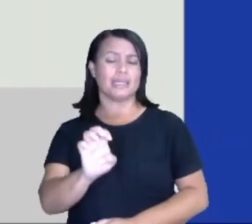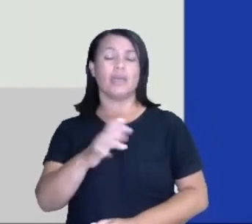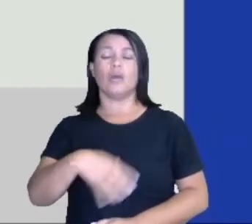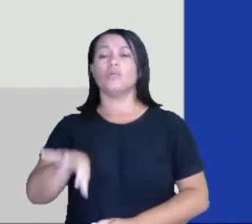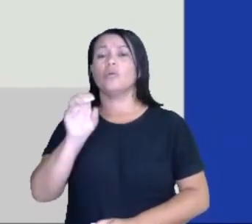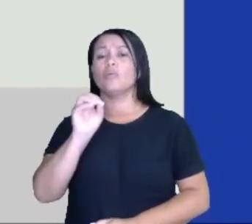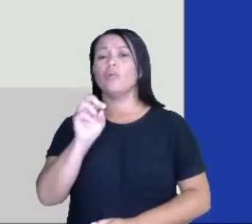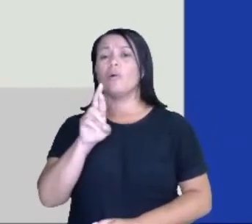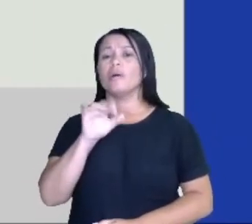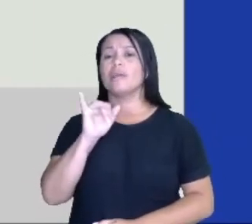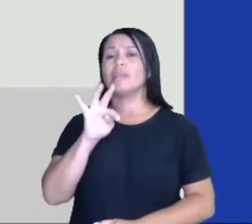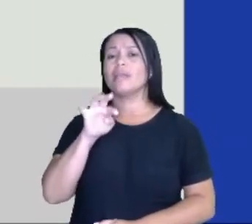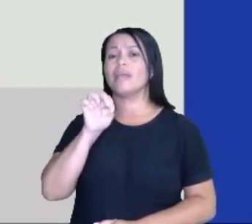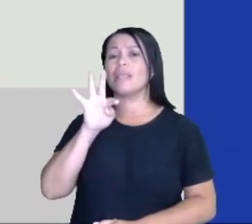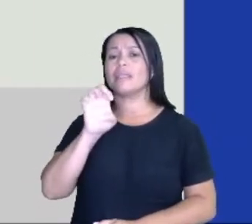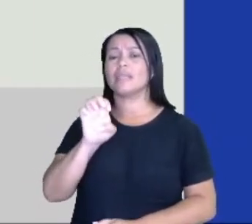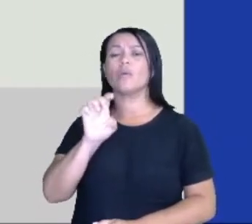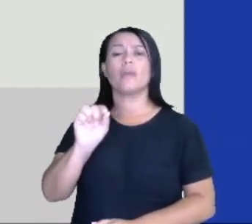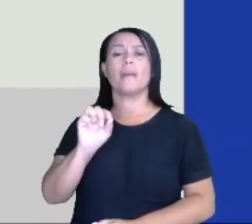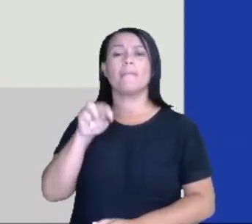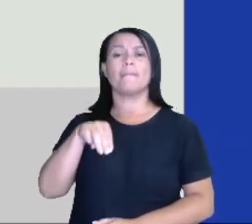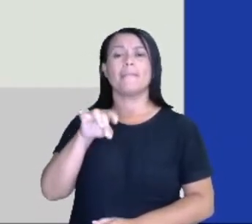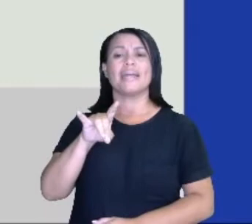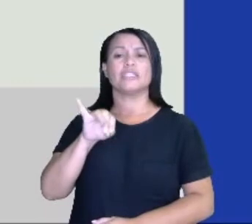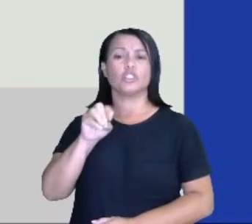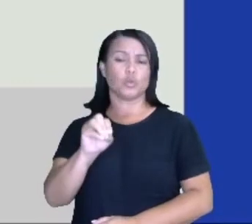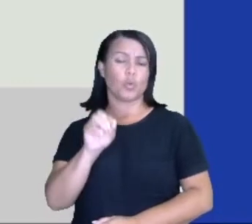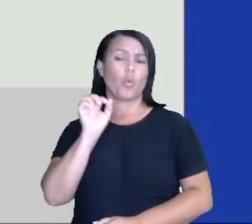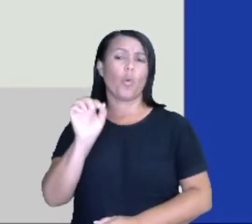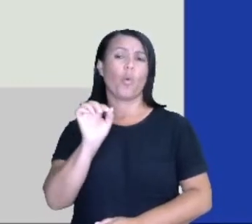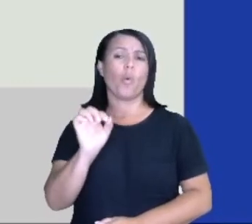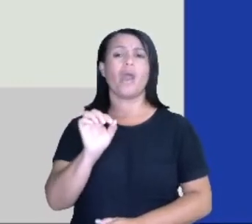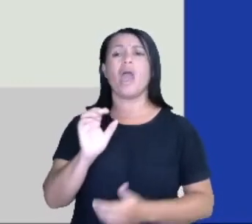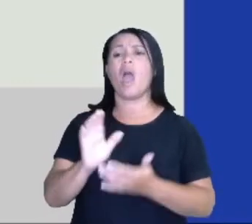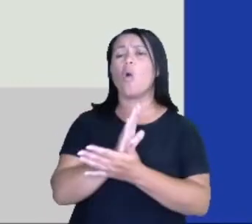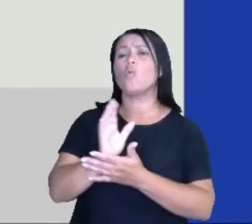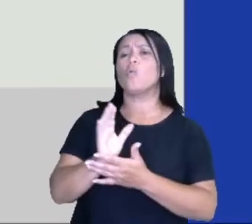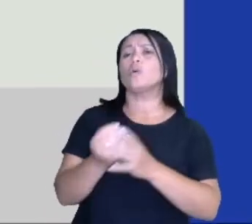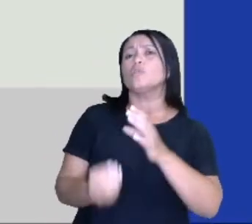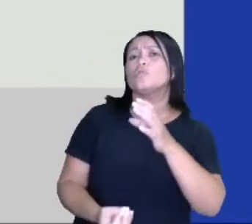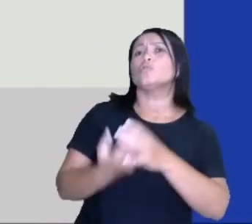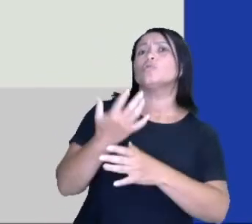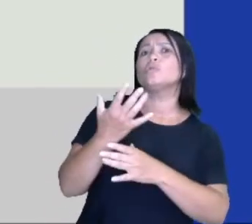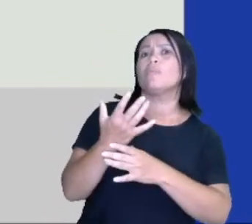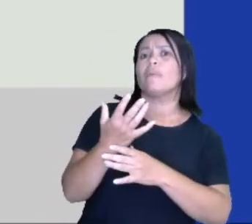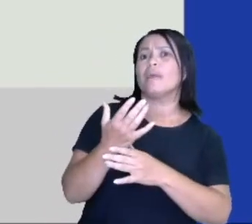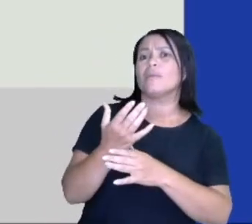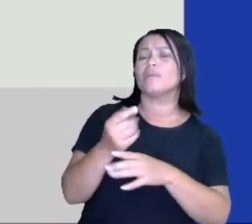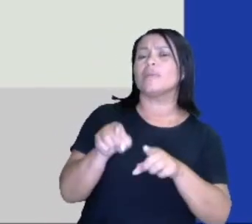vou dar o surgimento ou a divisão de determinados países.